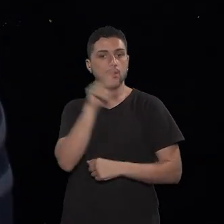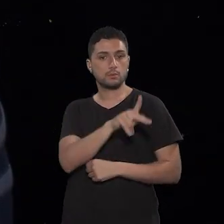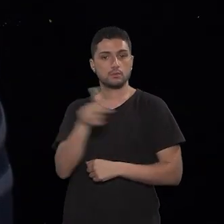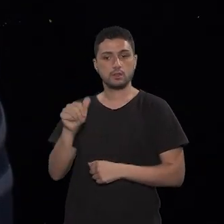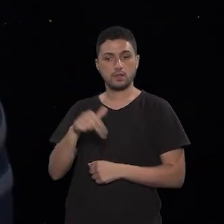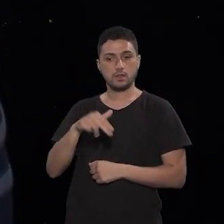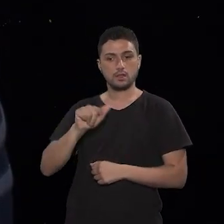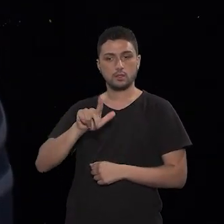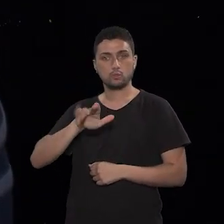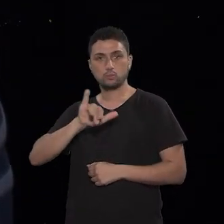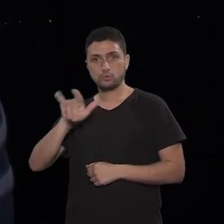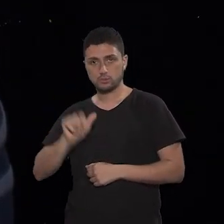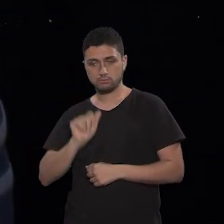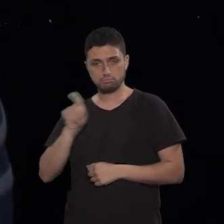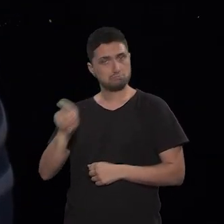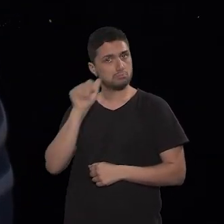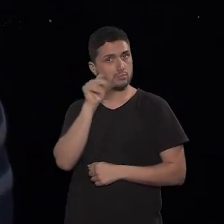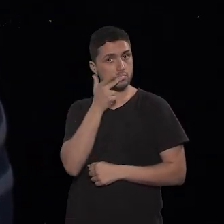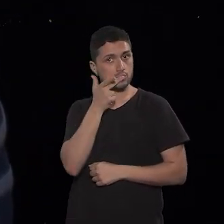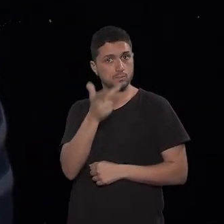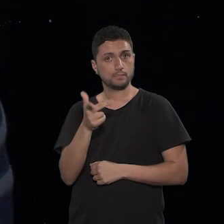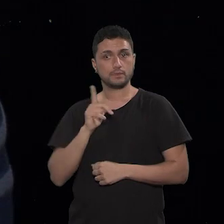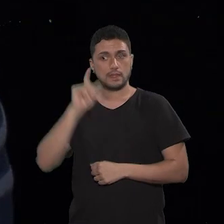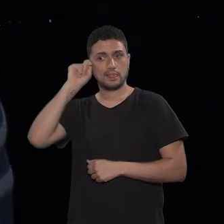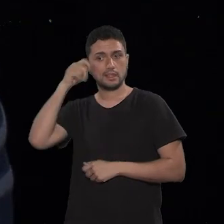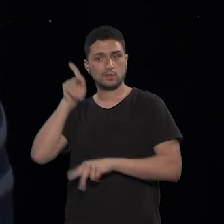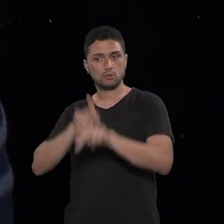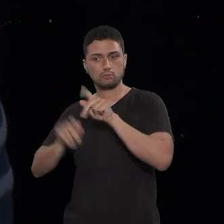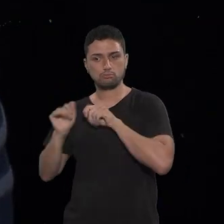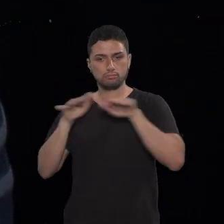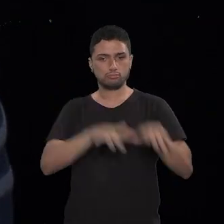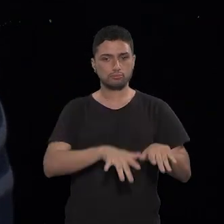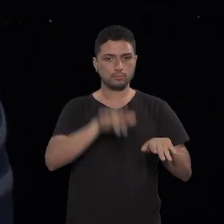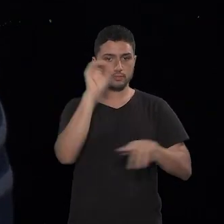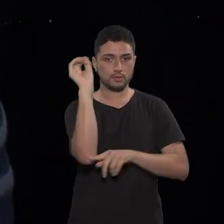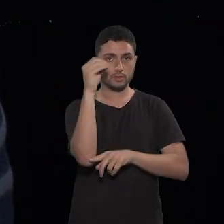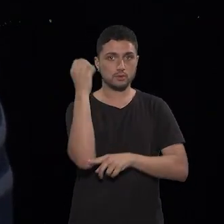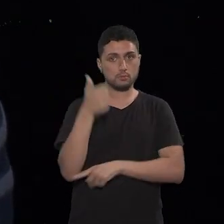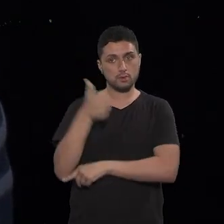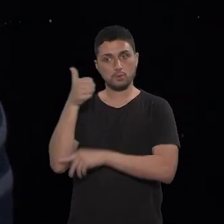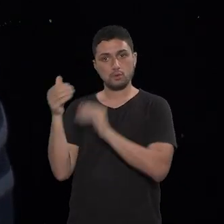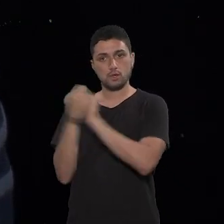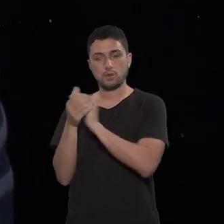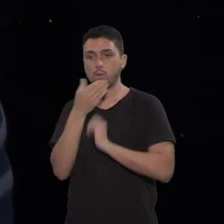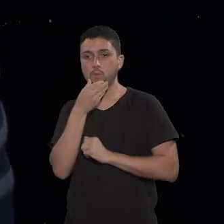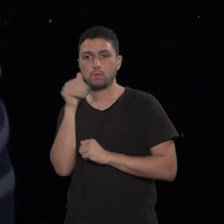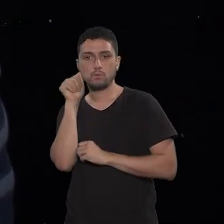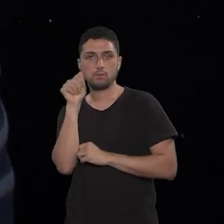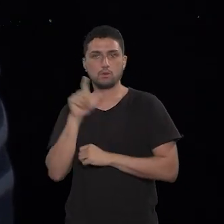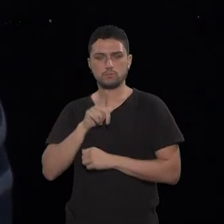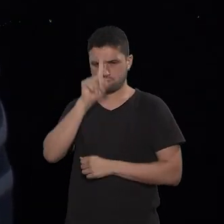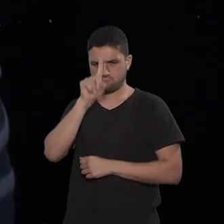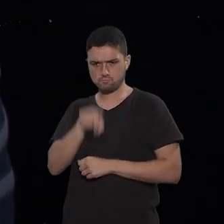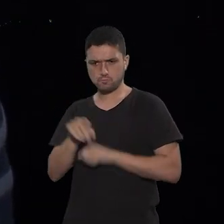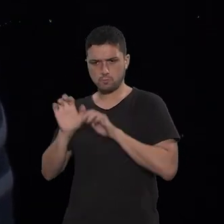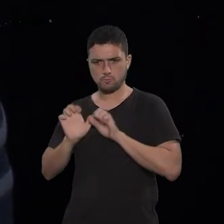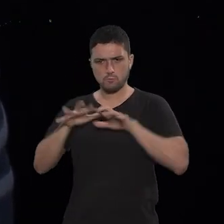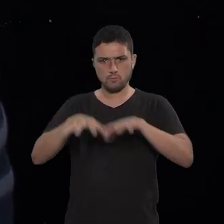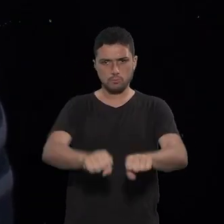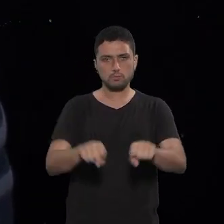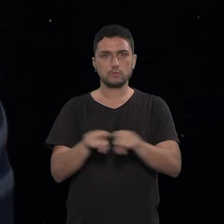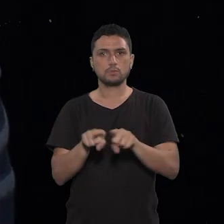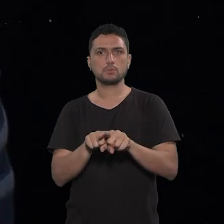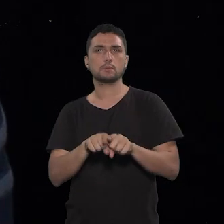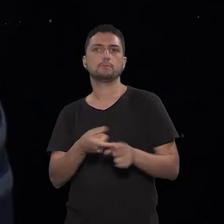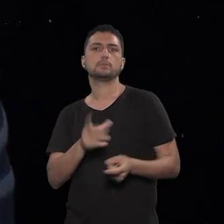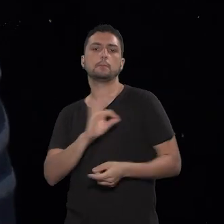professora Ana Luísa Yarkuski, os negros entraram no Rio Grande do Sul com os primeiros casais de colonizadores e com alguns oficiais